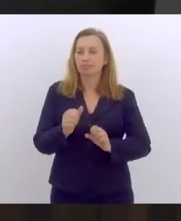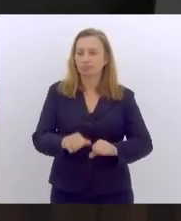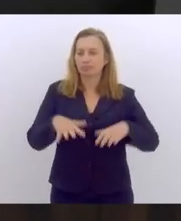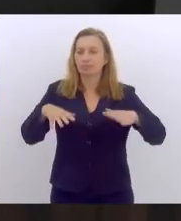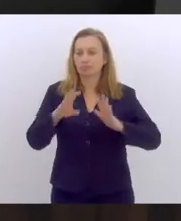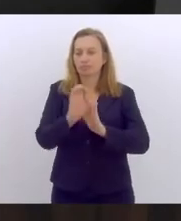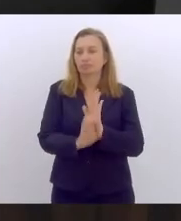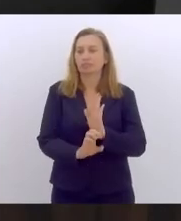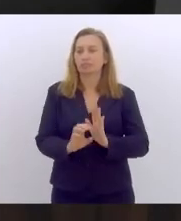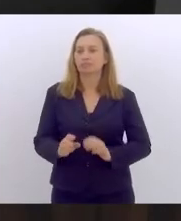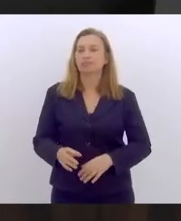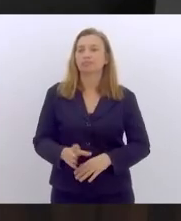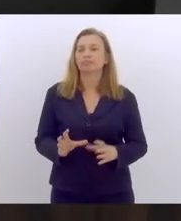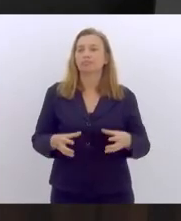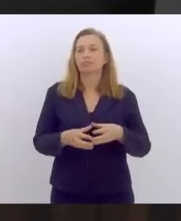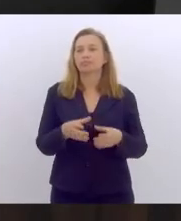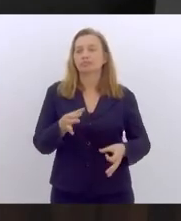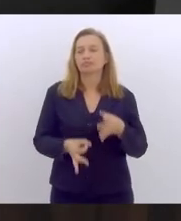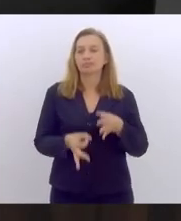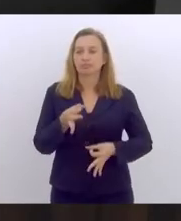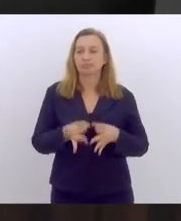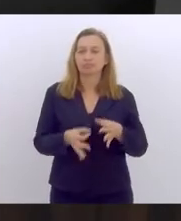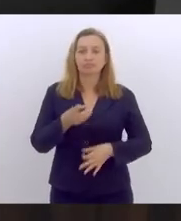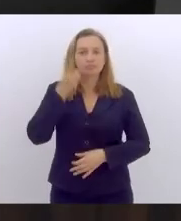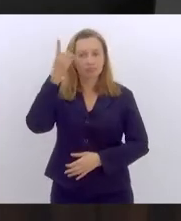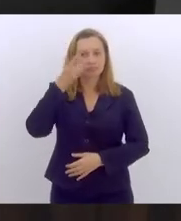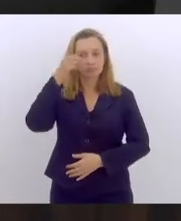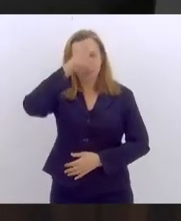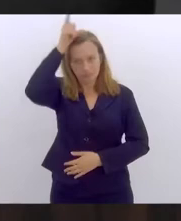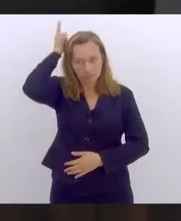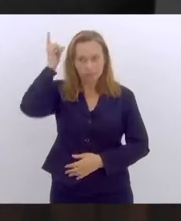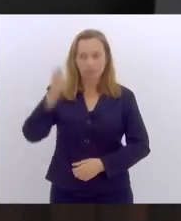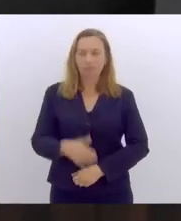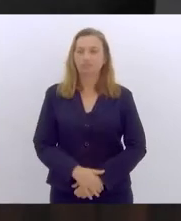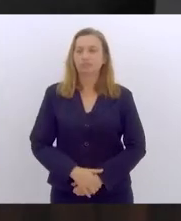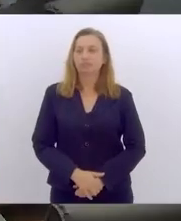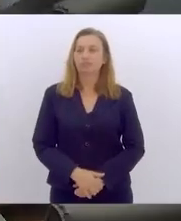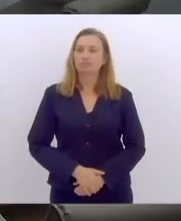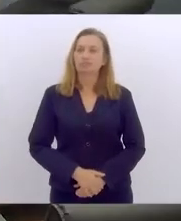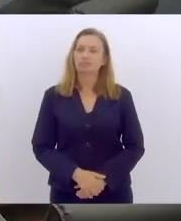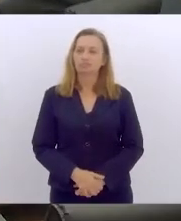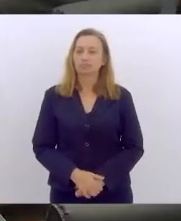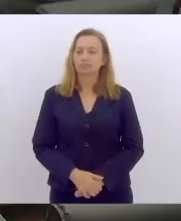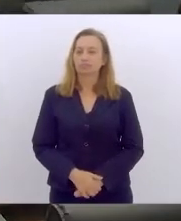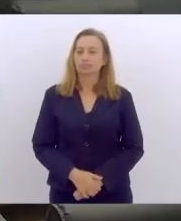plenário. Para emitir parecer pela Comissão de Constituição e Justiça, deputado Luiz Paulo.